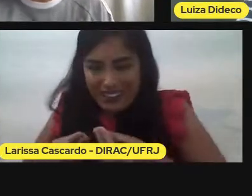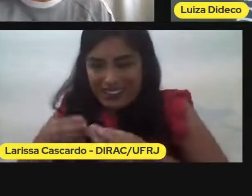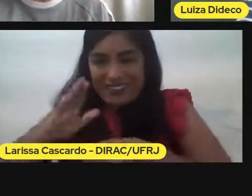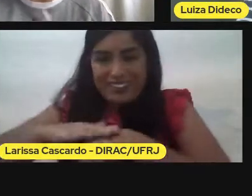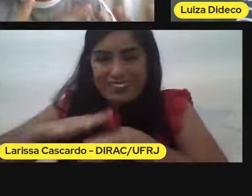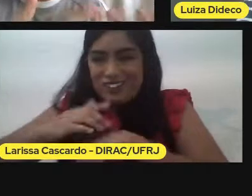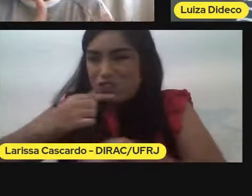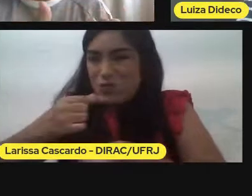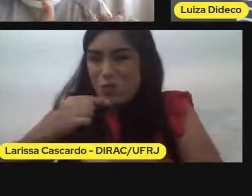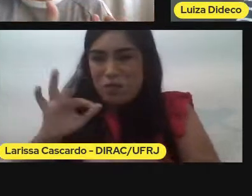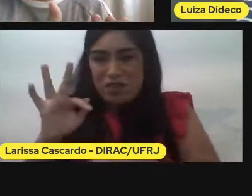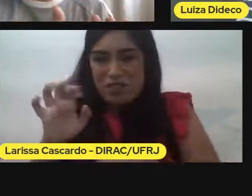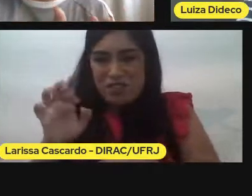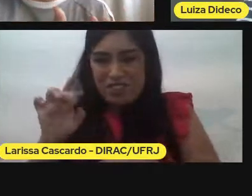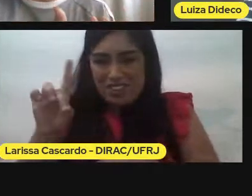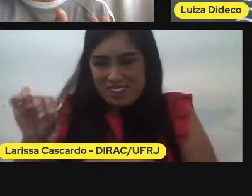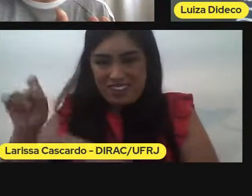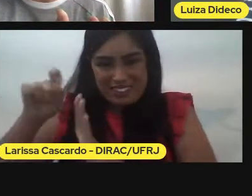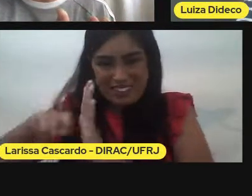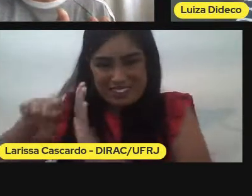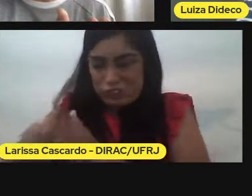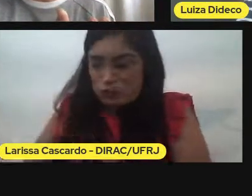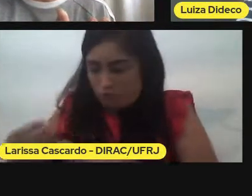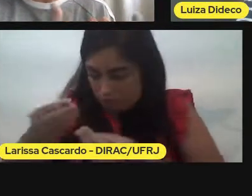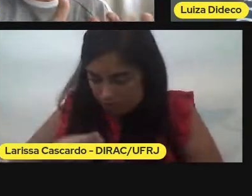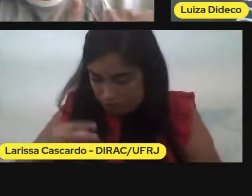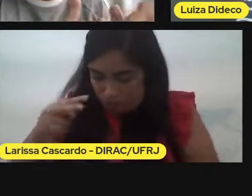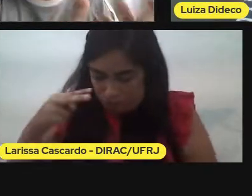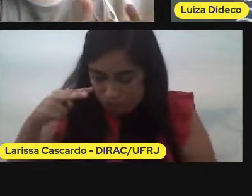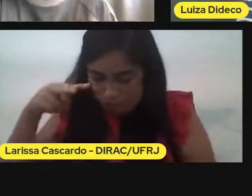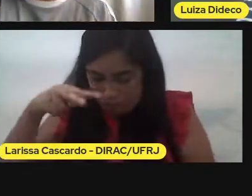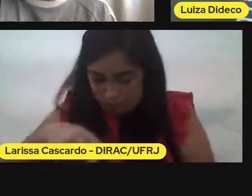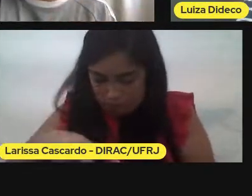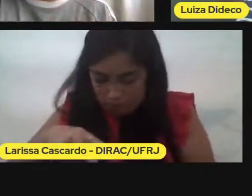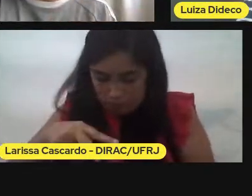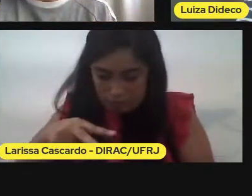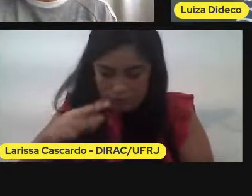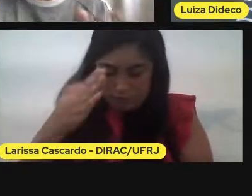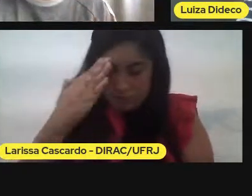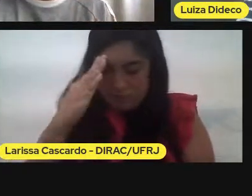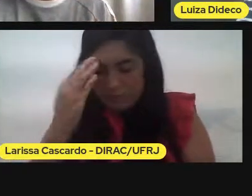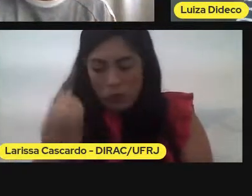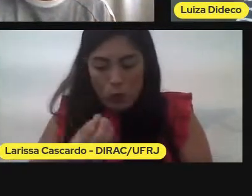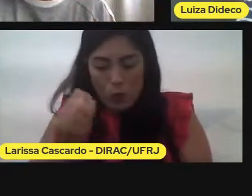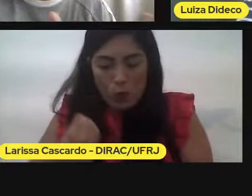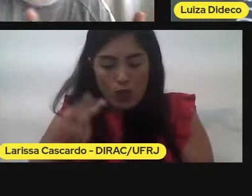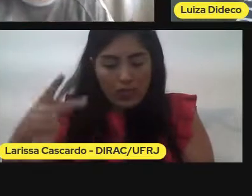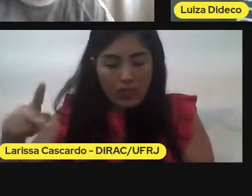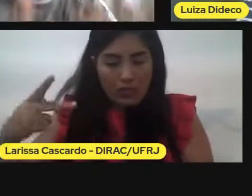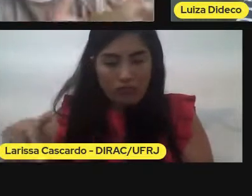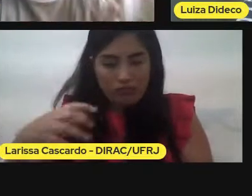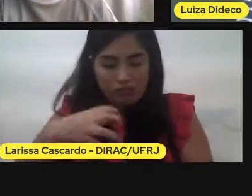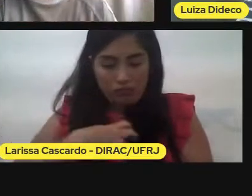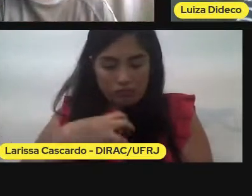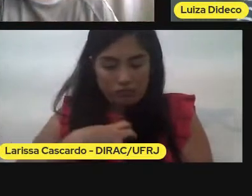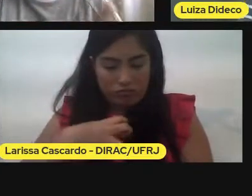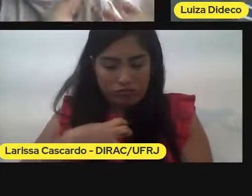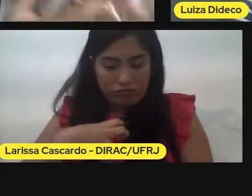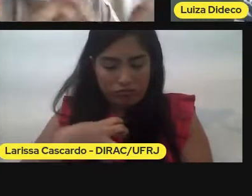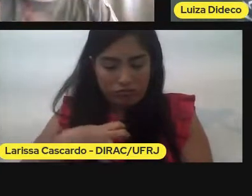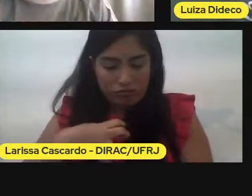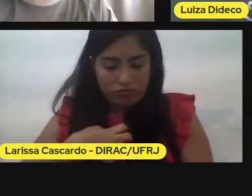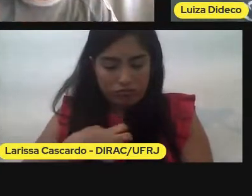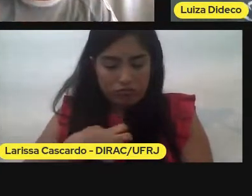uma divisão, vamos dizer assim, de uma classificação pré-concebida do que